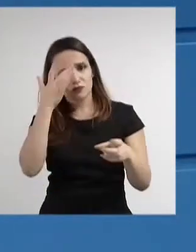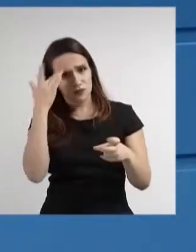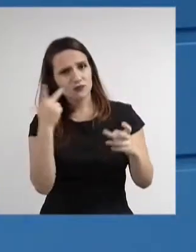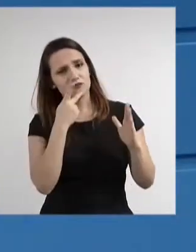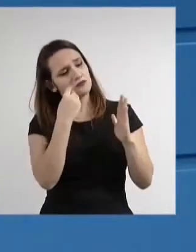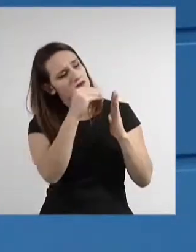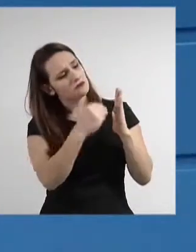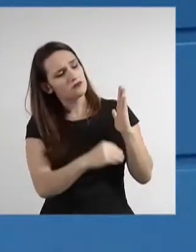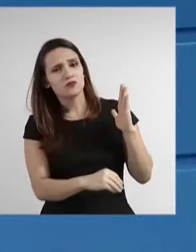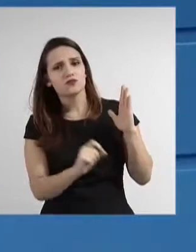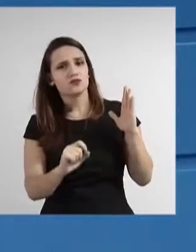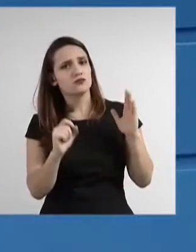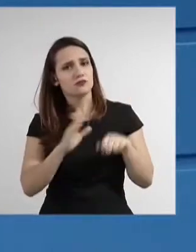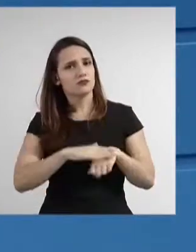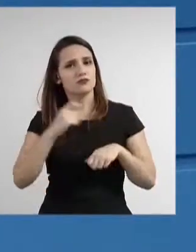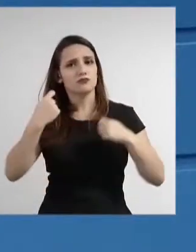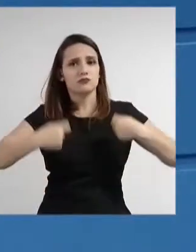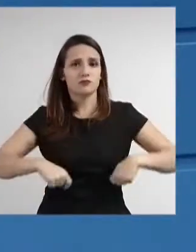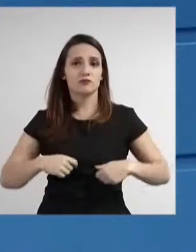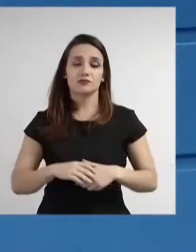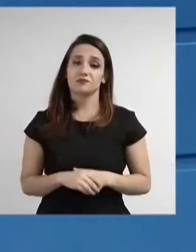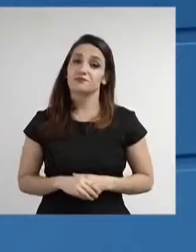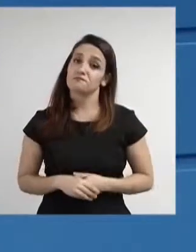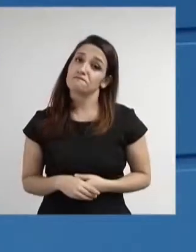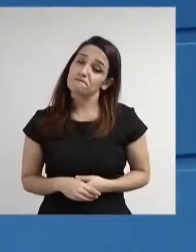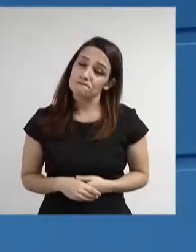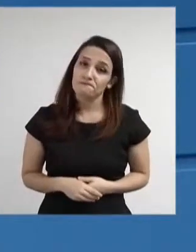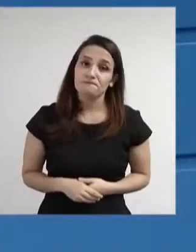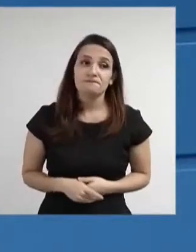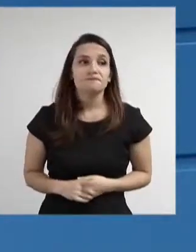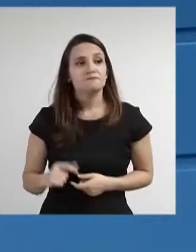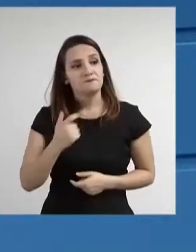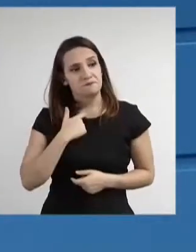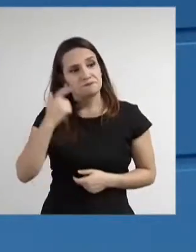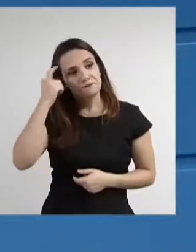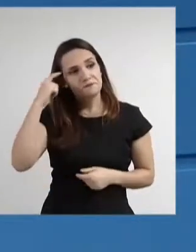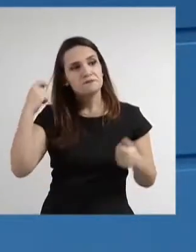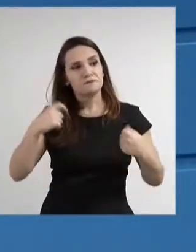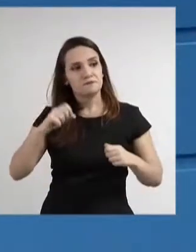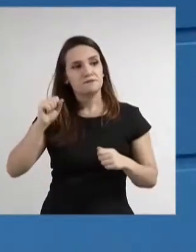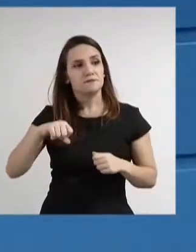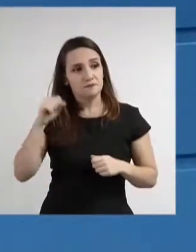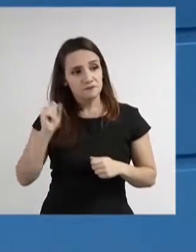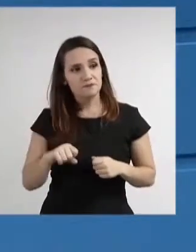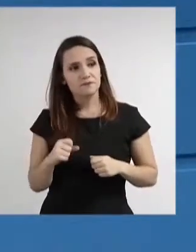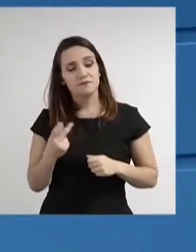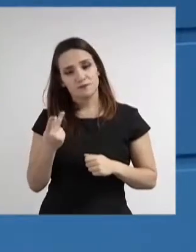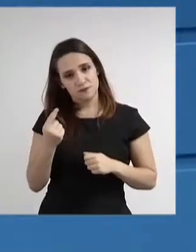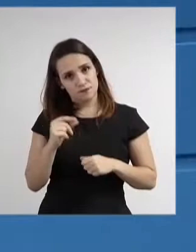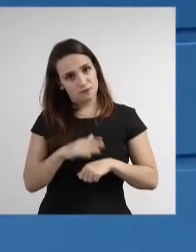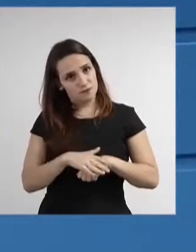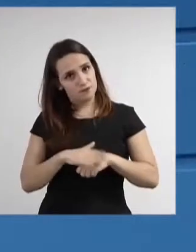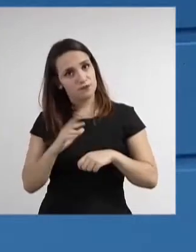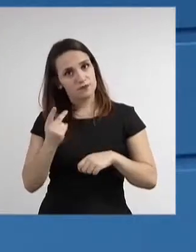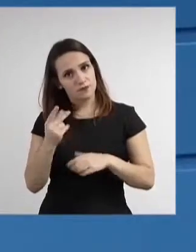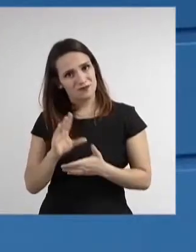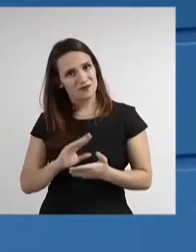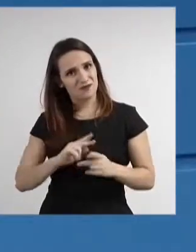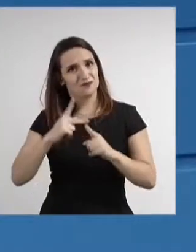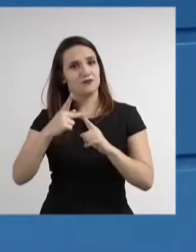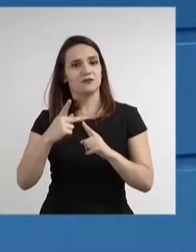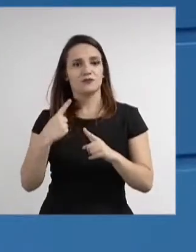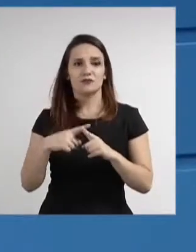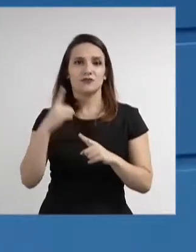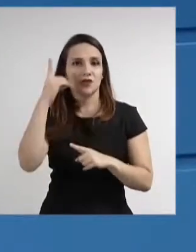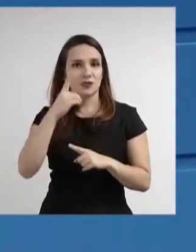quais são as maiores demandas. Então, acho que devia ampliar o valor dessas emendas. É muito pouco que o